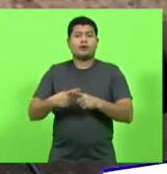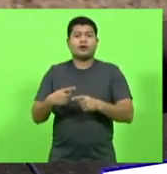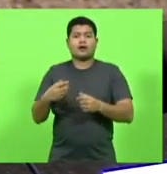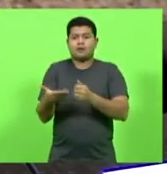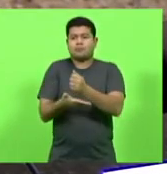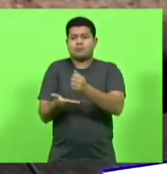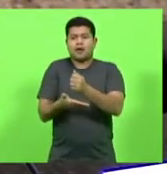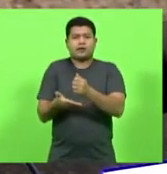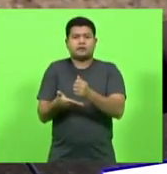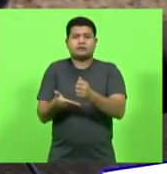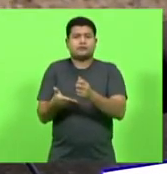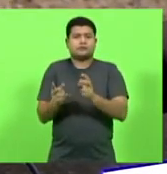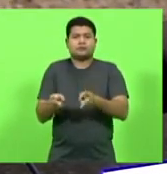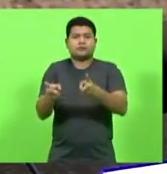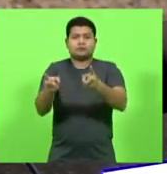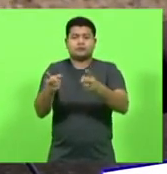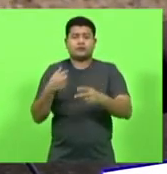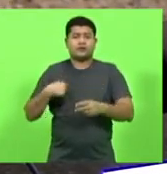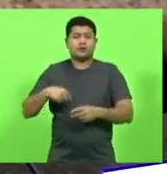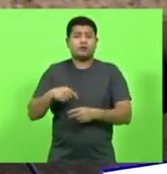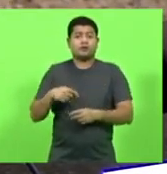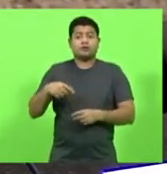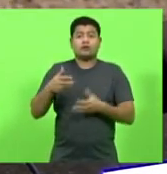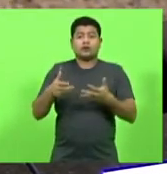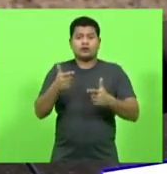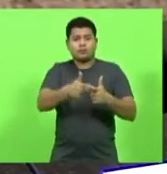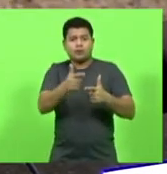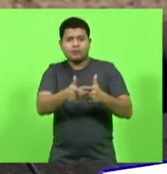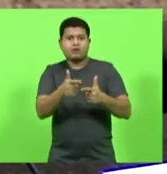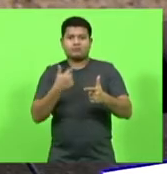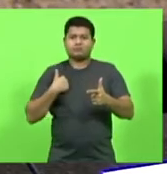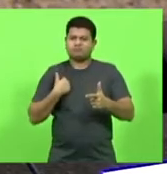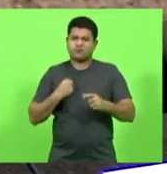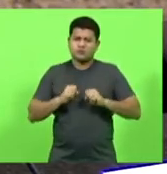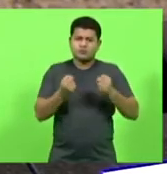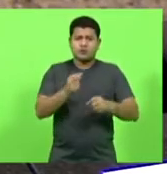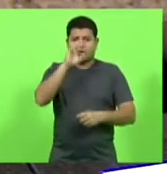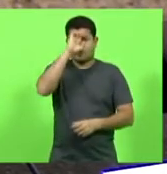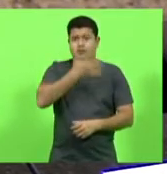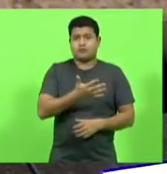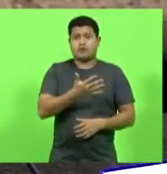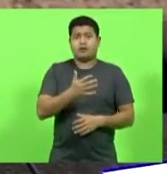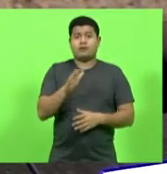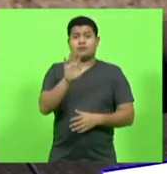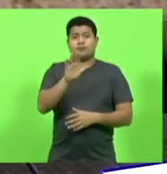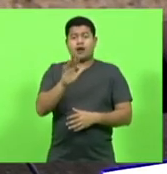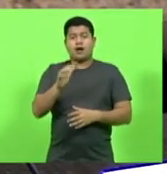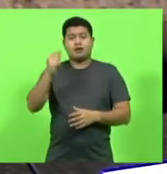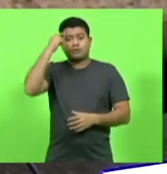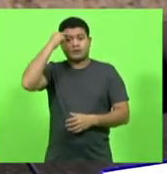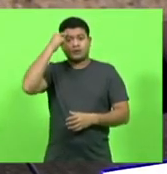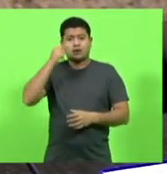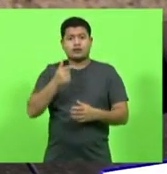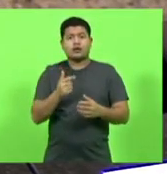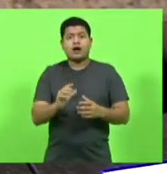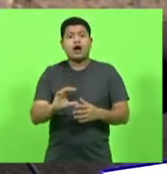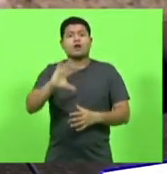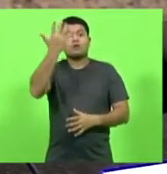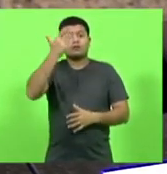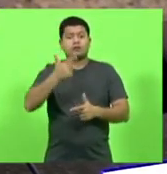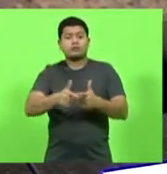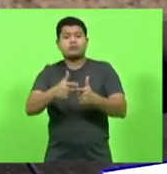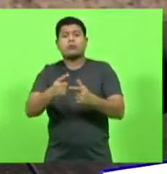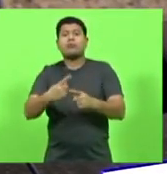mudamos, nós queremos apenas apagar incêndios. A gente dá um analgésico para a dor, mas não cura a doença. mas não se preocupa em curar a doença. Nós temos que lidar